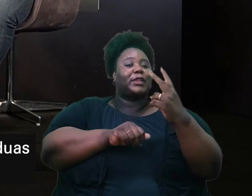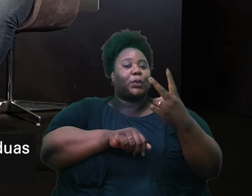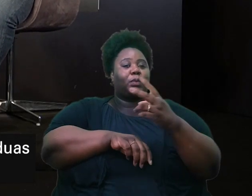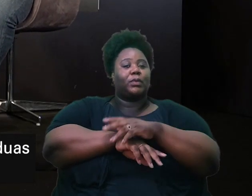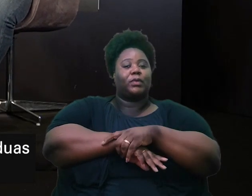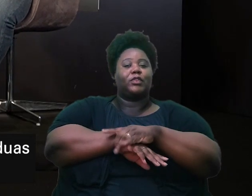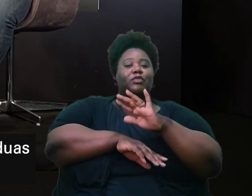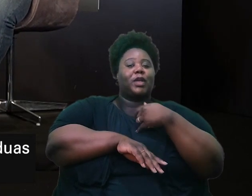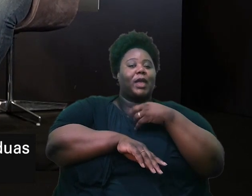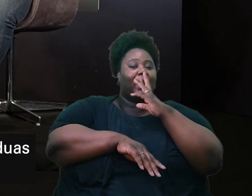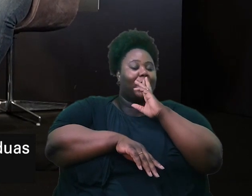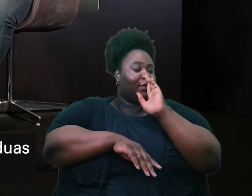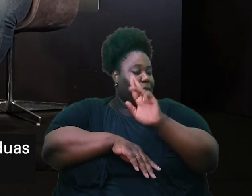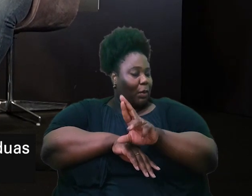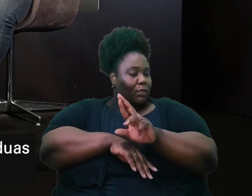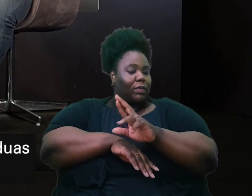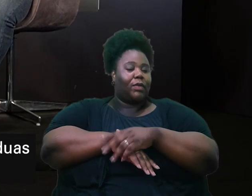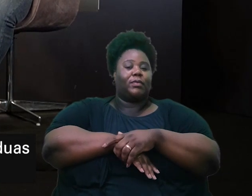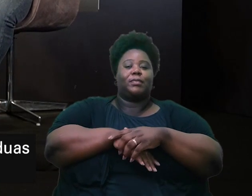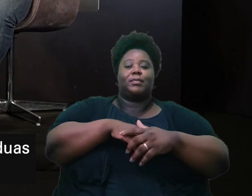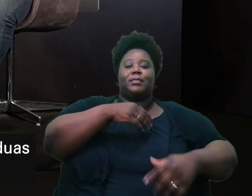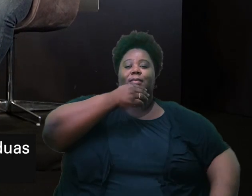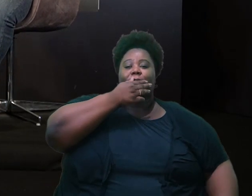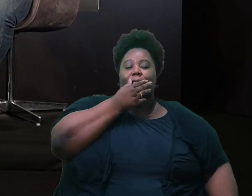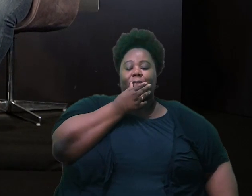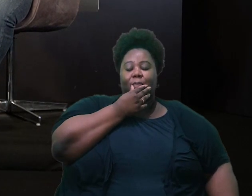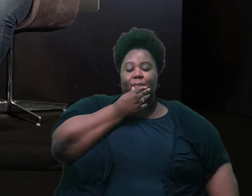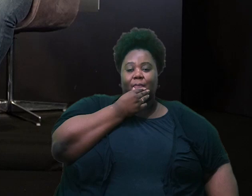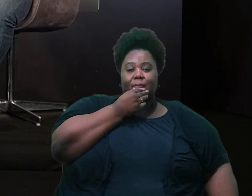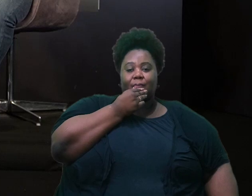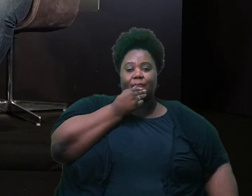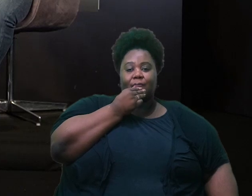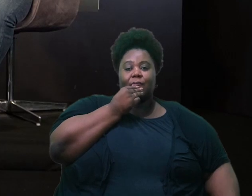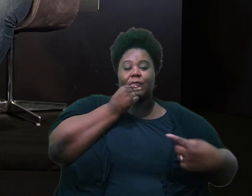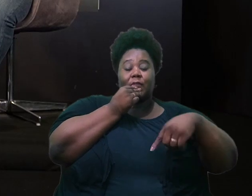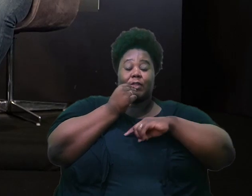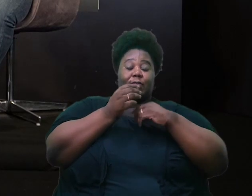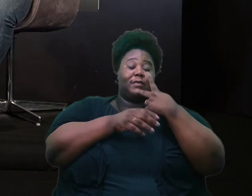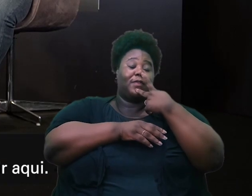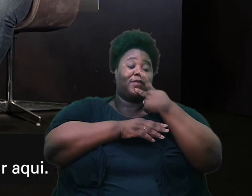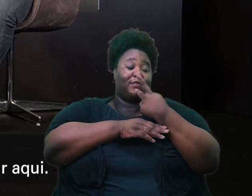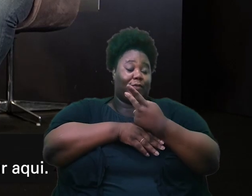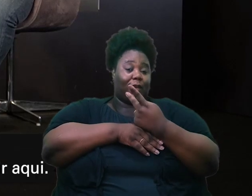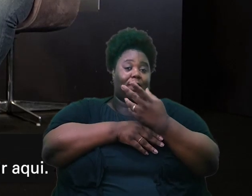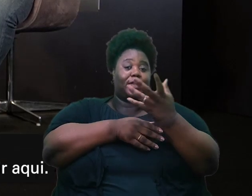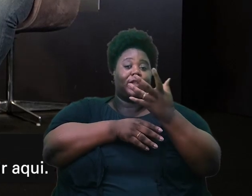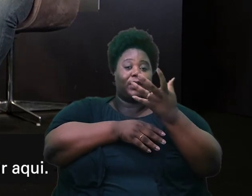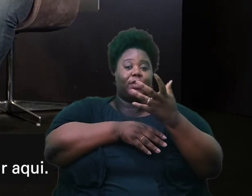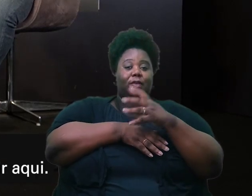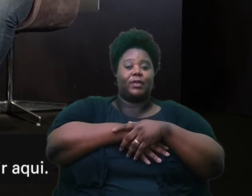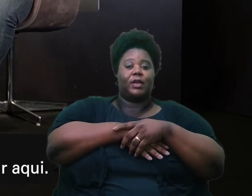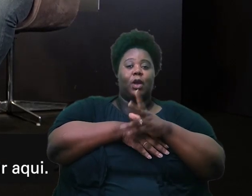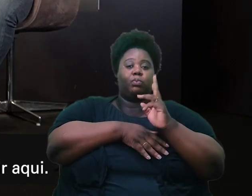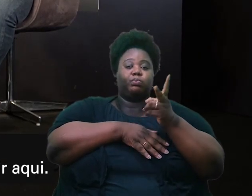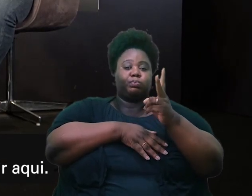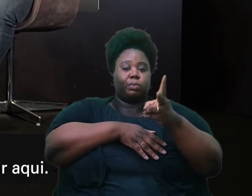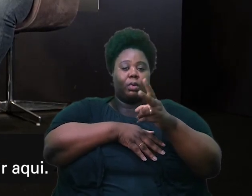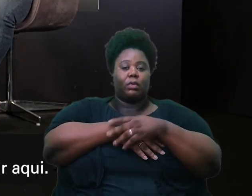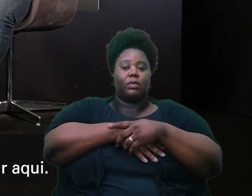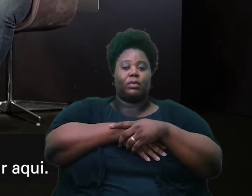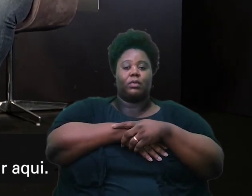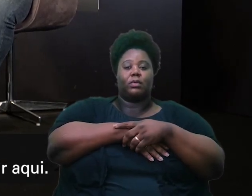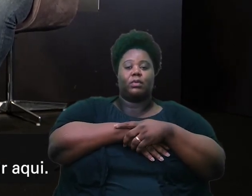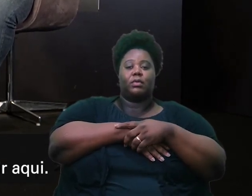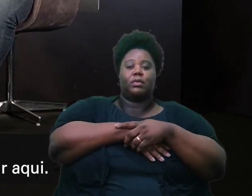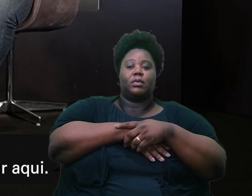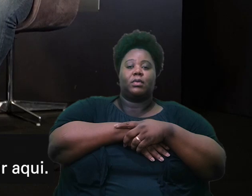está respondido. As duas juntas. A gente estava comentando, eu queria seguir um caminho, a gente já viu que não